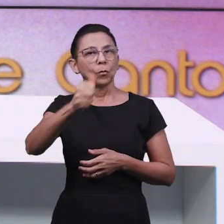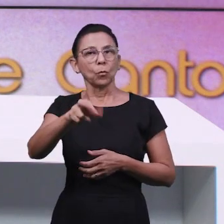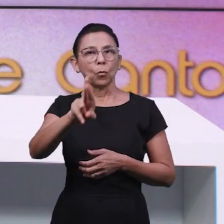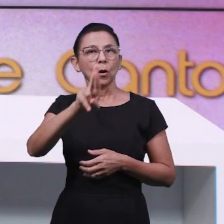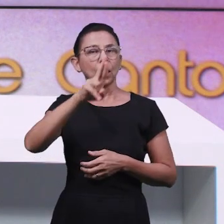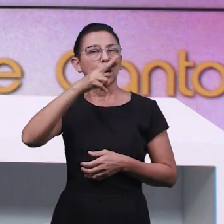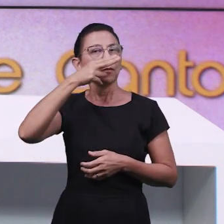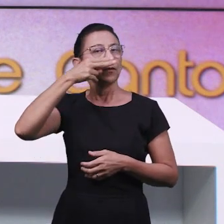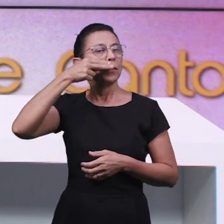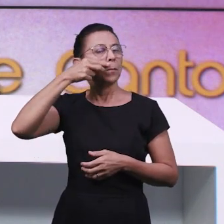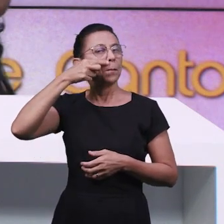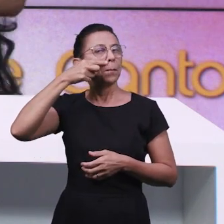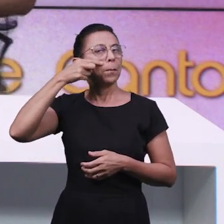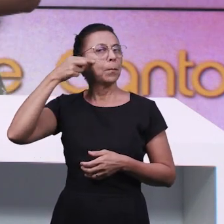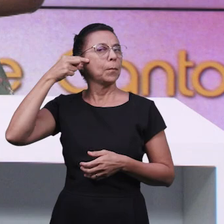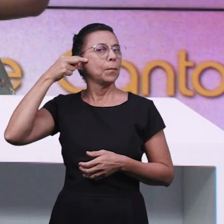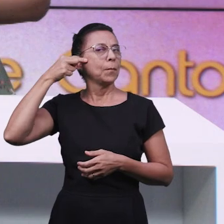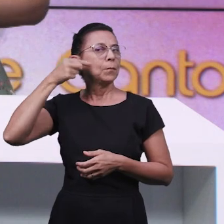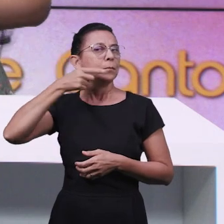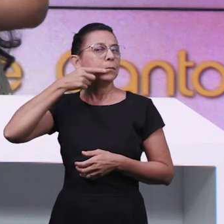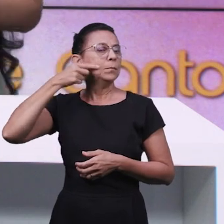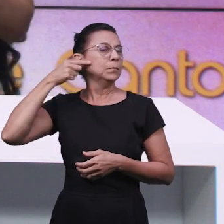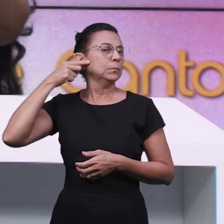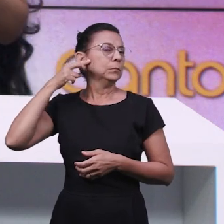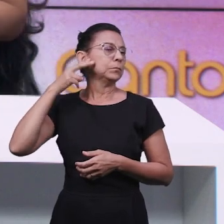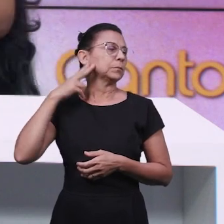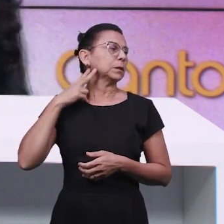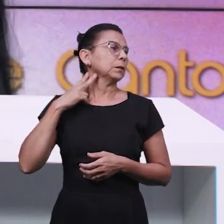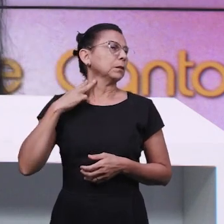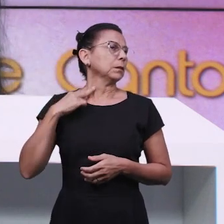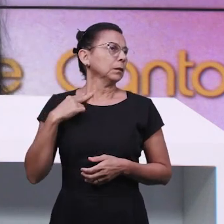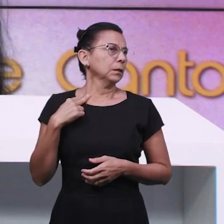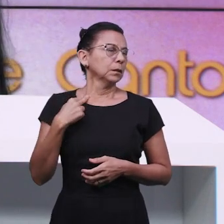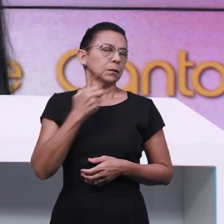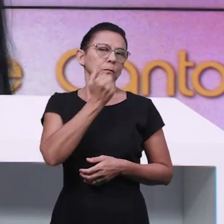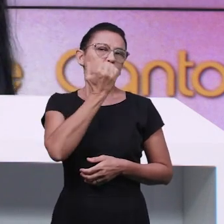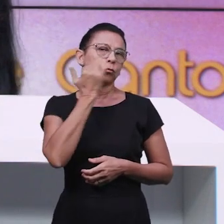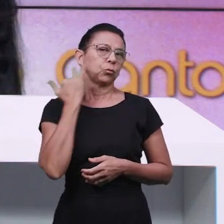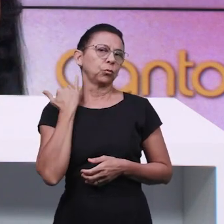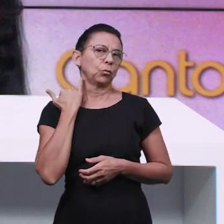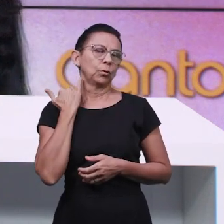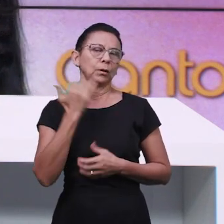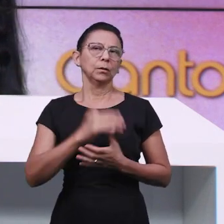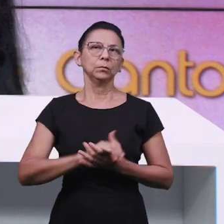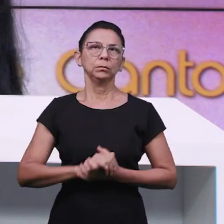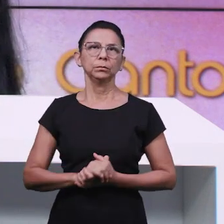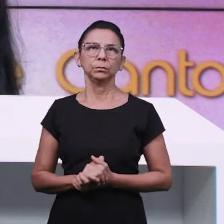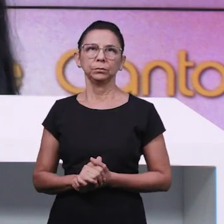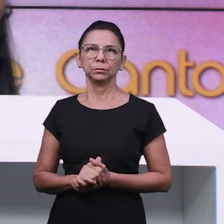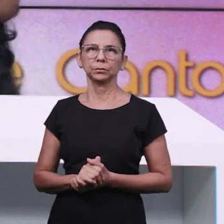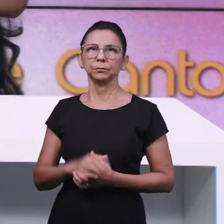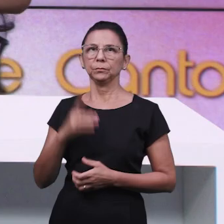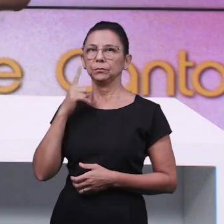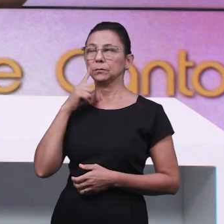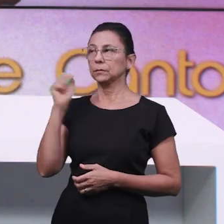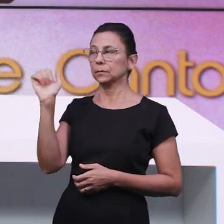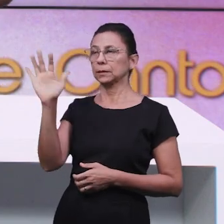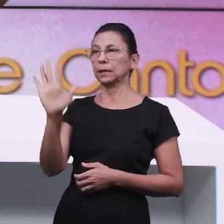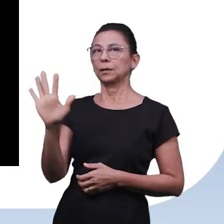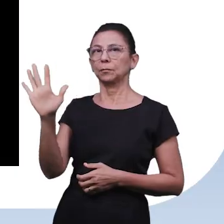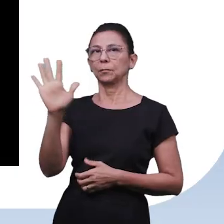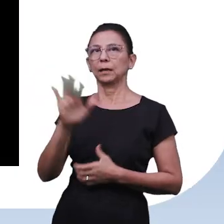seja, pelos espaços contidos nele. E aqui nós já vamos ver uma imagem que